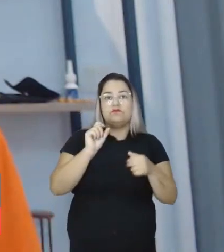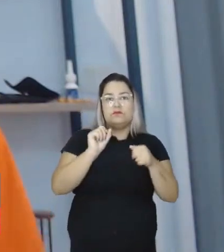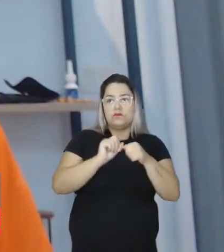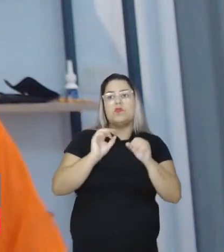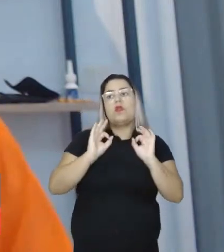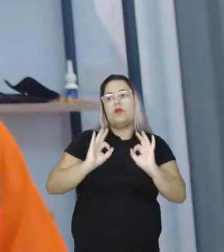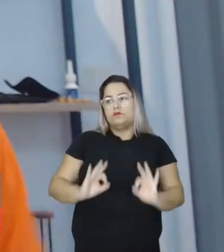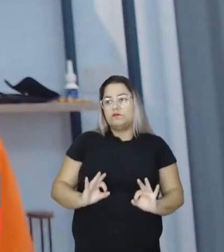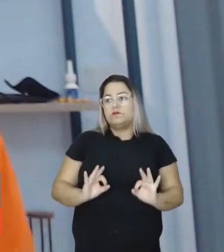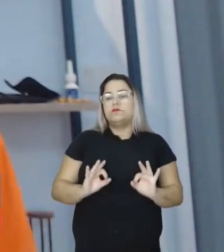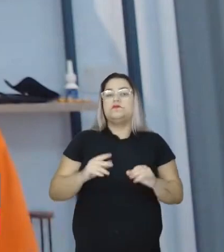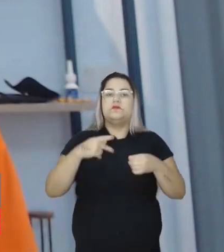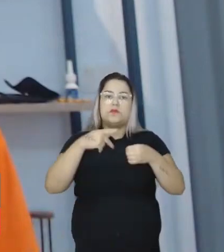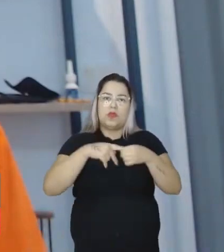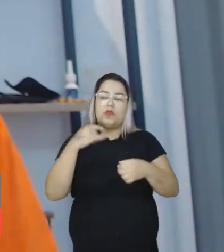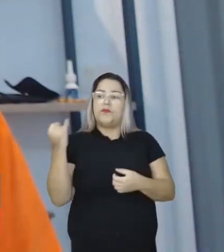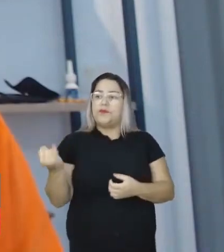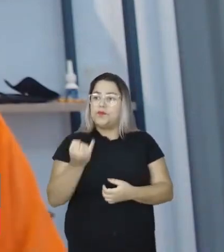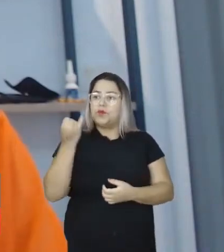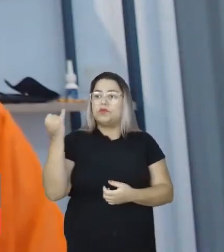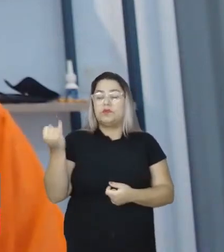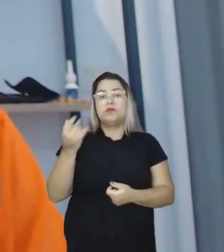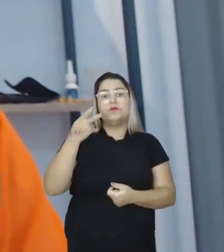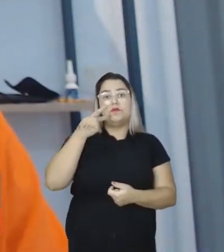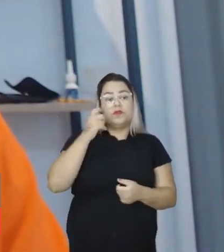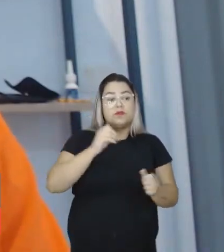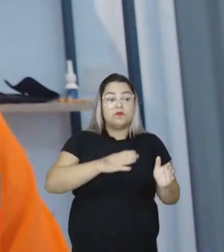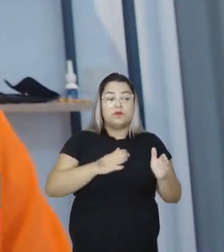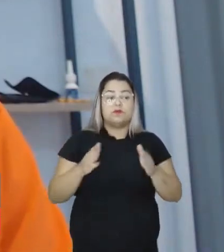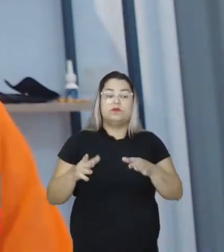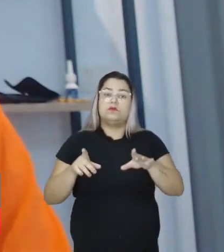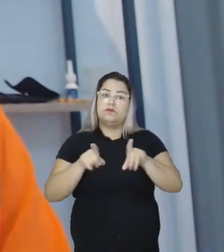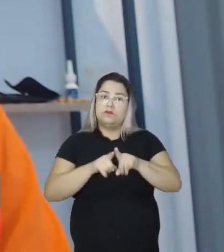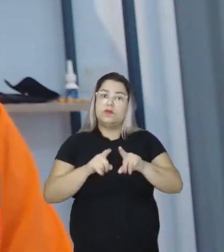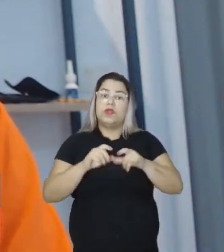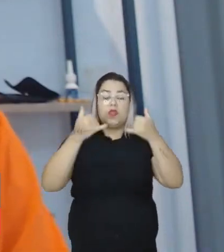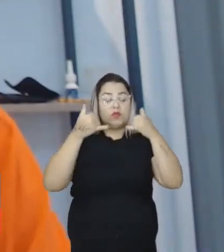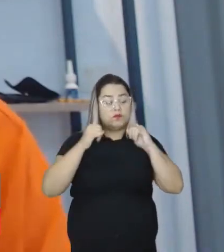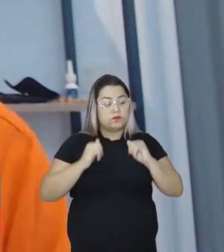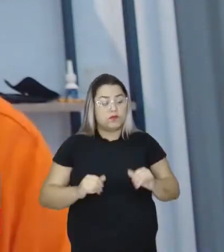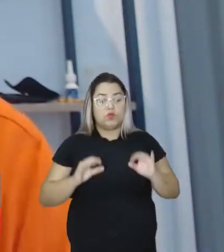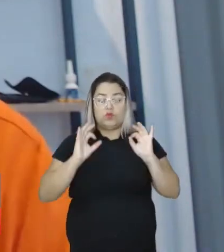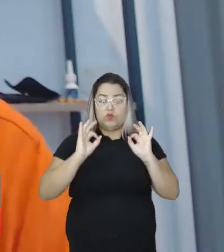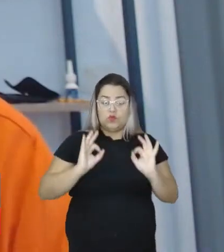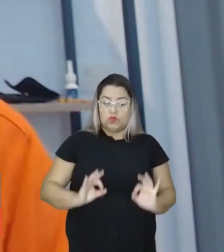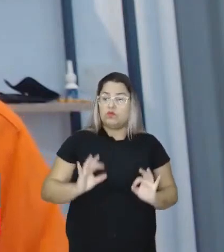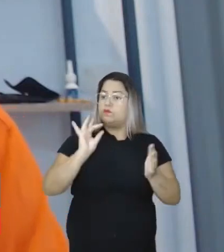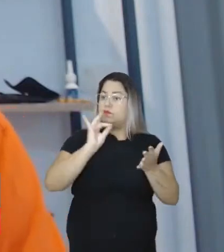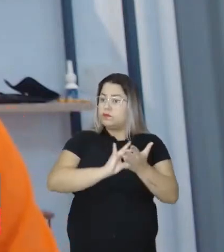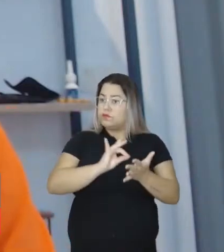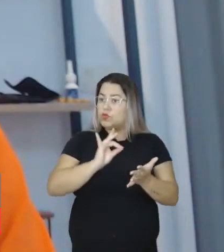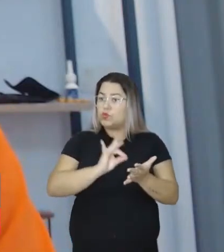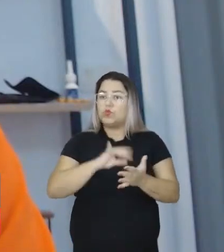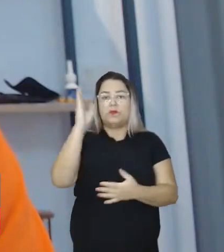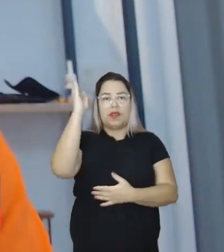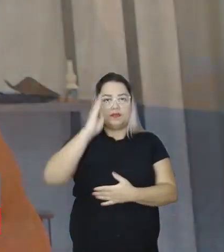correto. A Petrobras é fundamental para esse processo de transição energética de forma justa, de verdade, aqui no